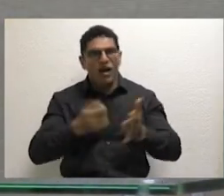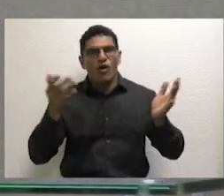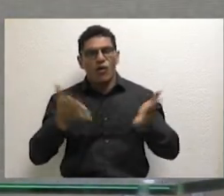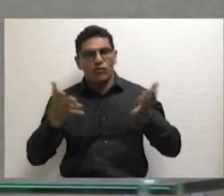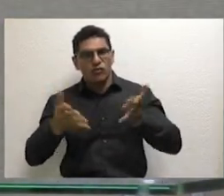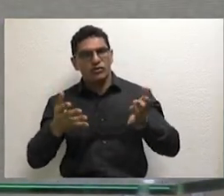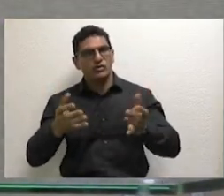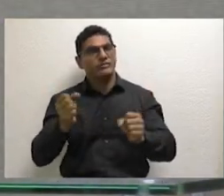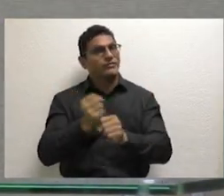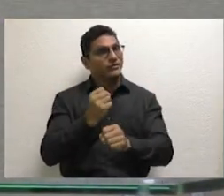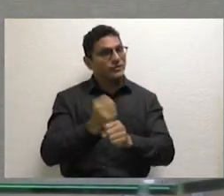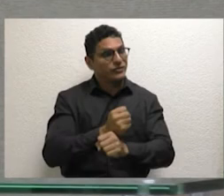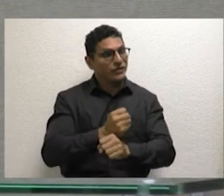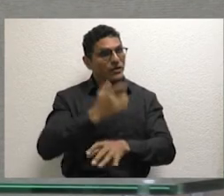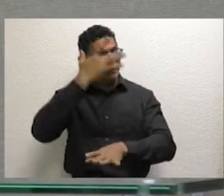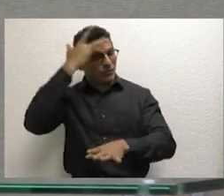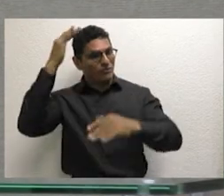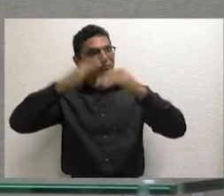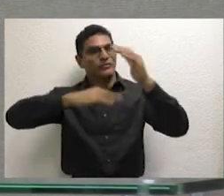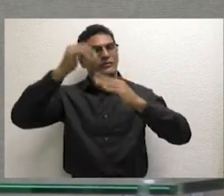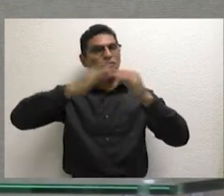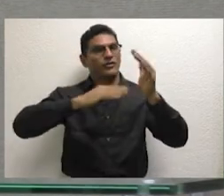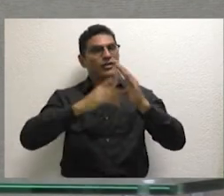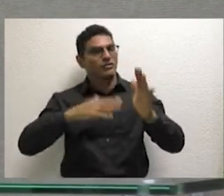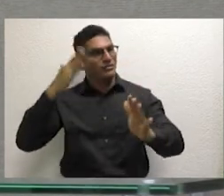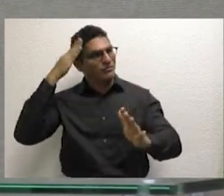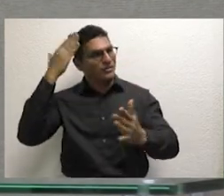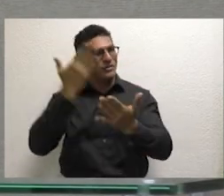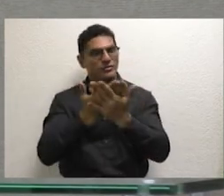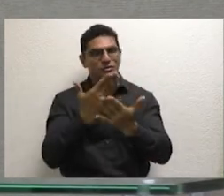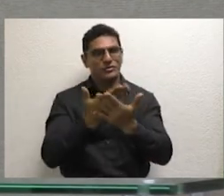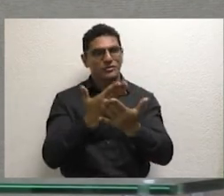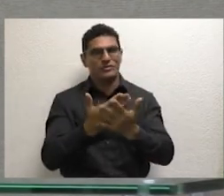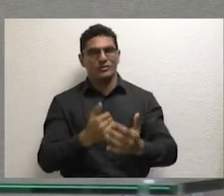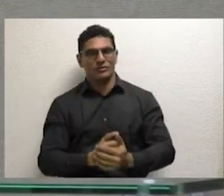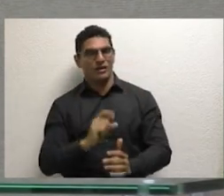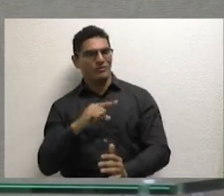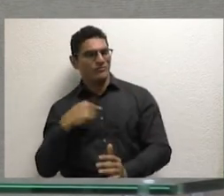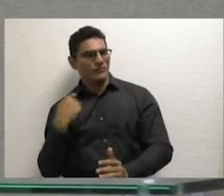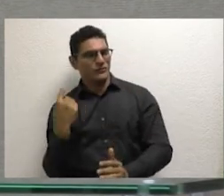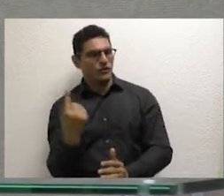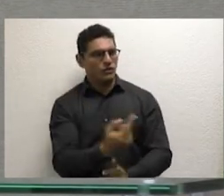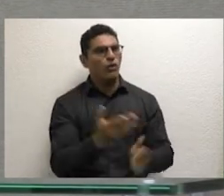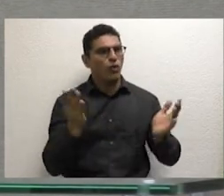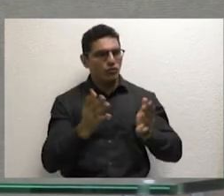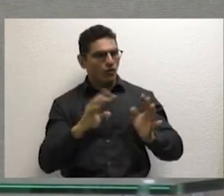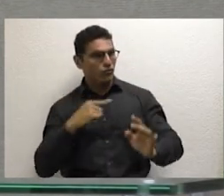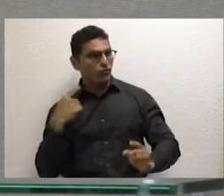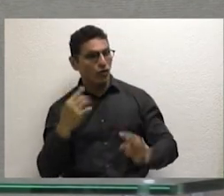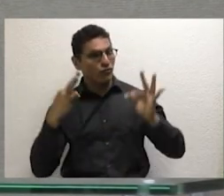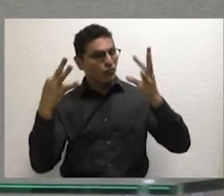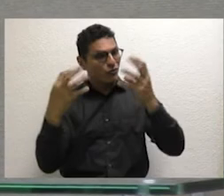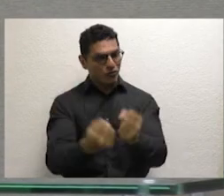convenhamos eu vou colocar no plural nós todos nós estamos falhando